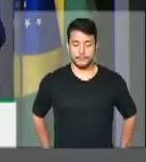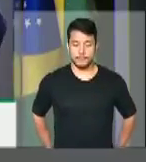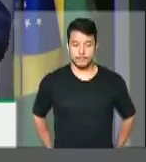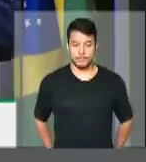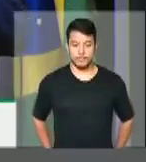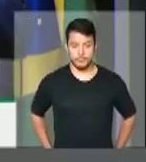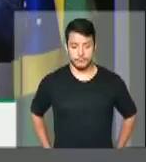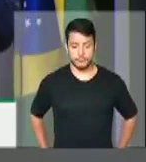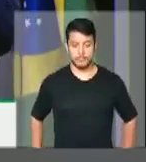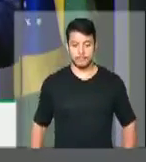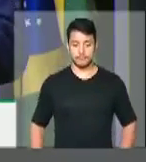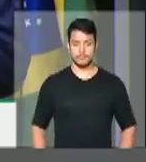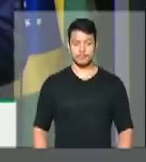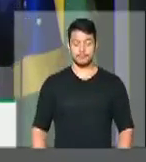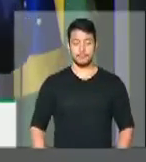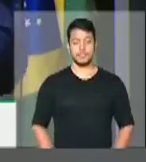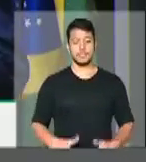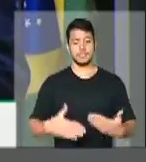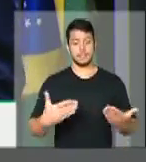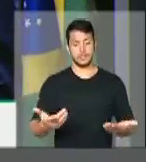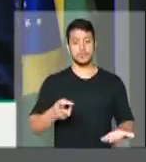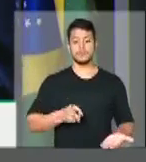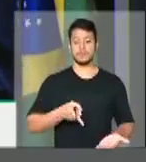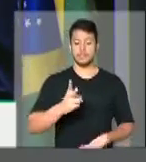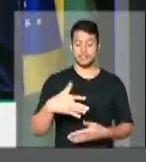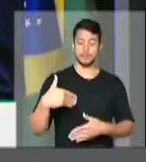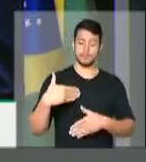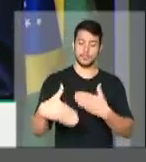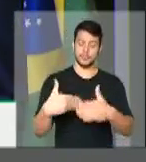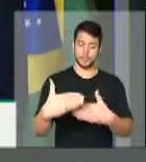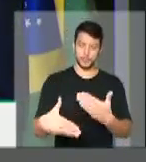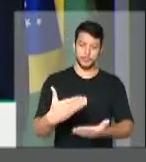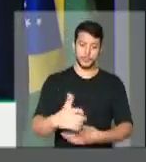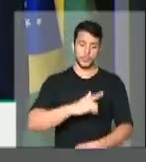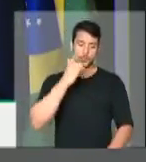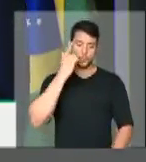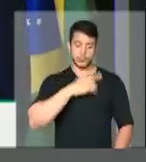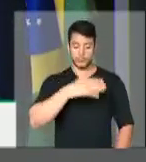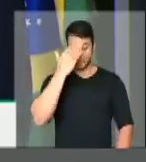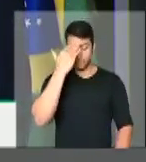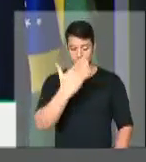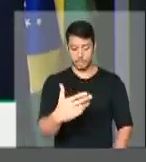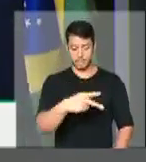logo a seguir ao processo de consolidação do regime democrático. Muito obrigado, senhor presidente, pela atenção.